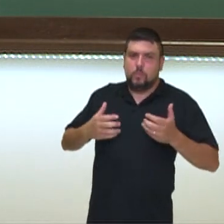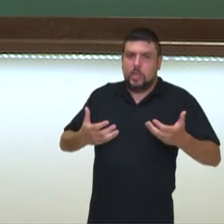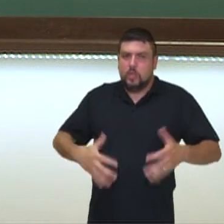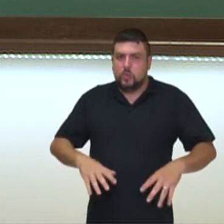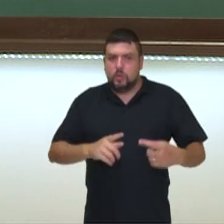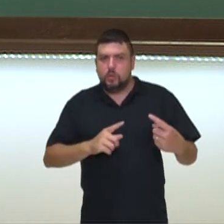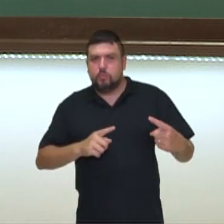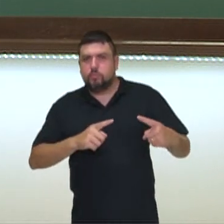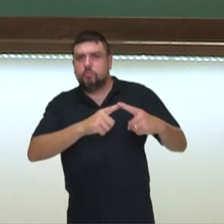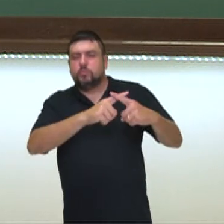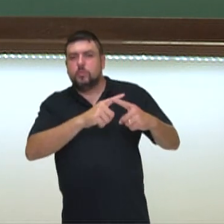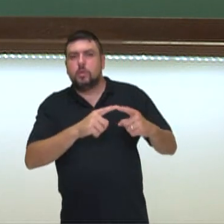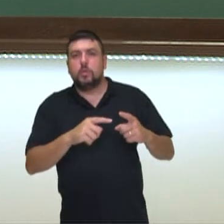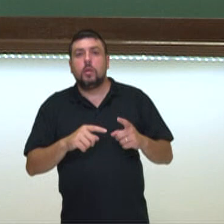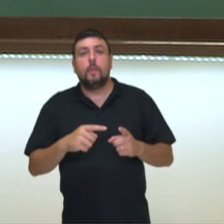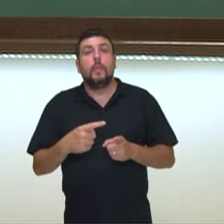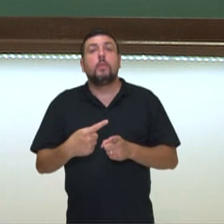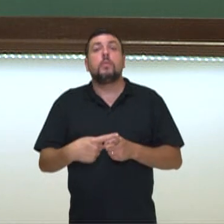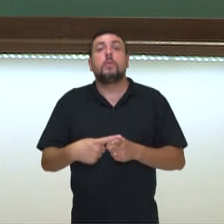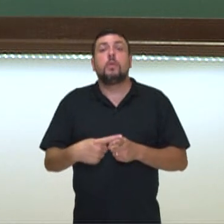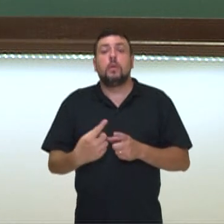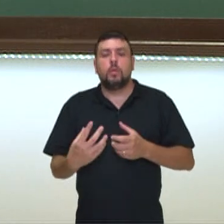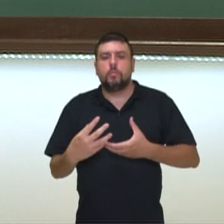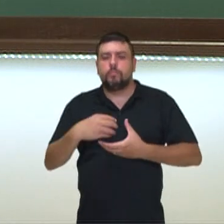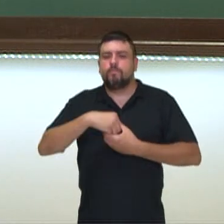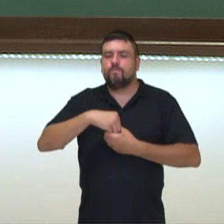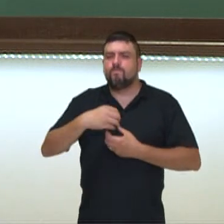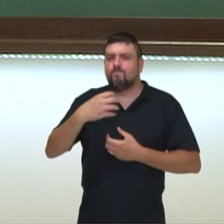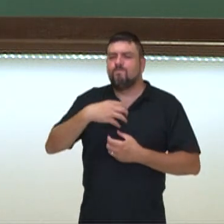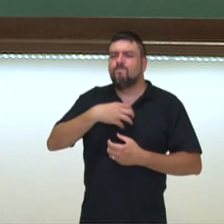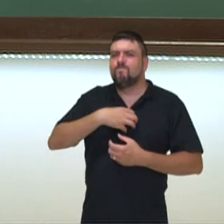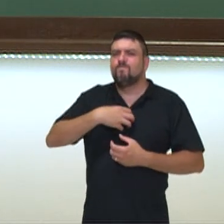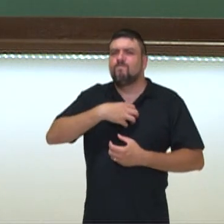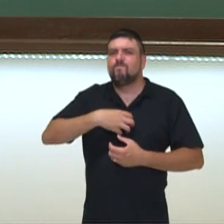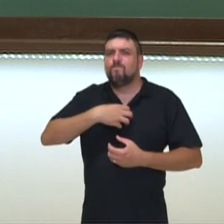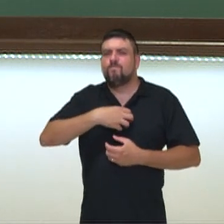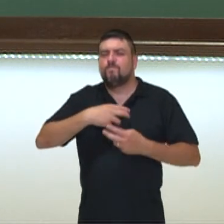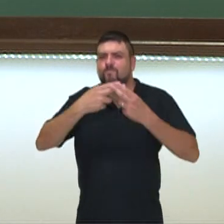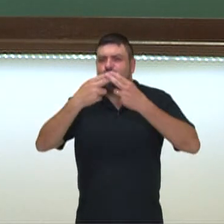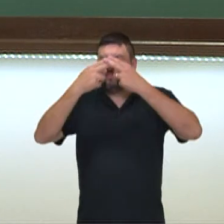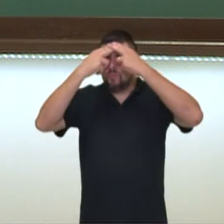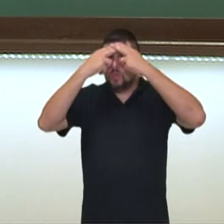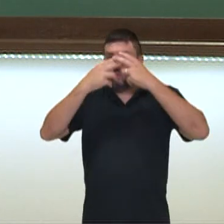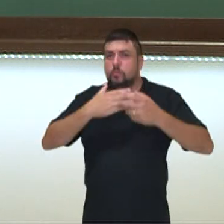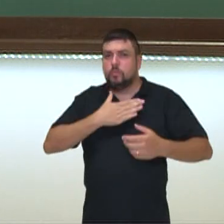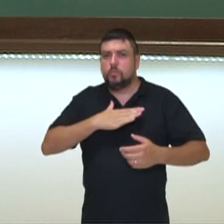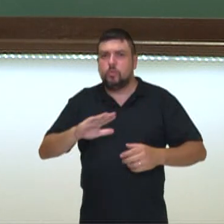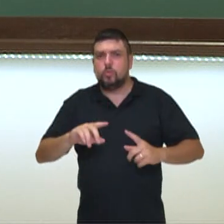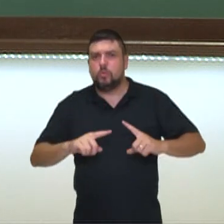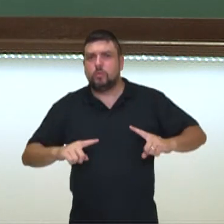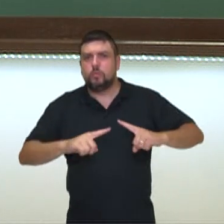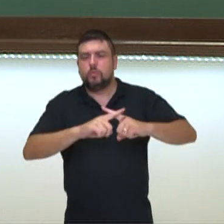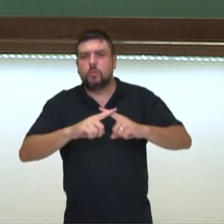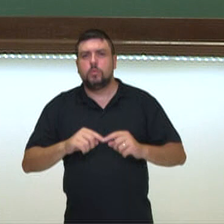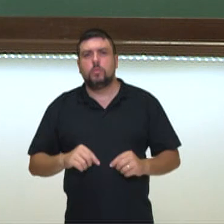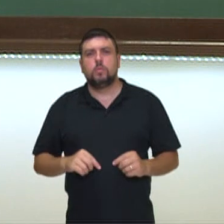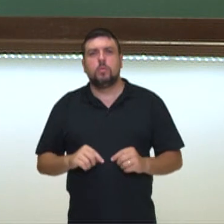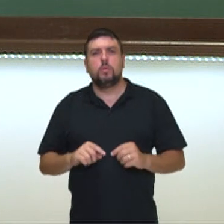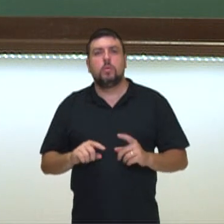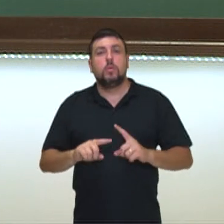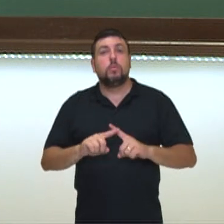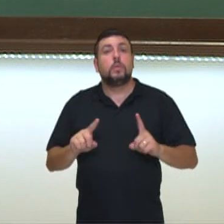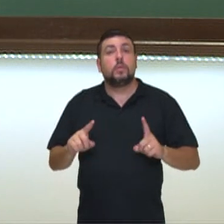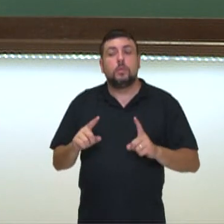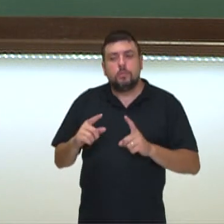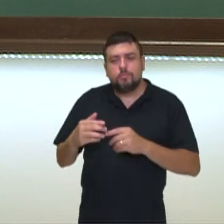competir, muitas vezes se sentem bloqueados, ai meu Deus, eu não gosto de competir, mas que em outros momentos na